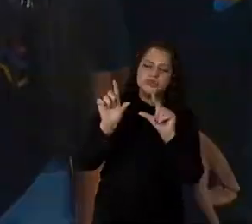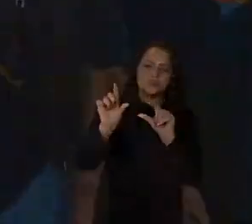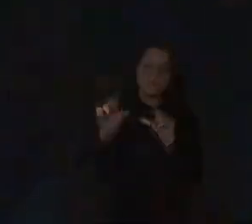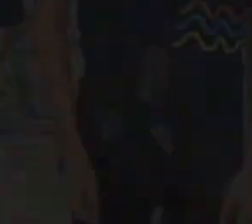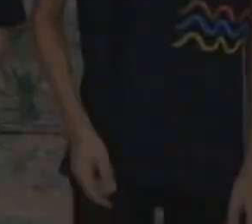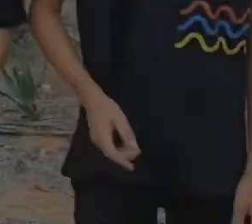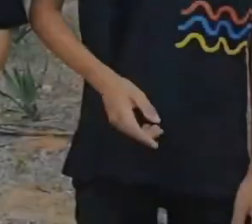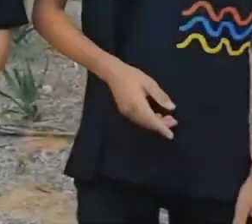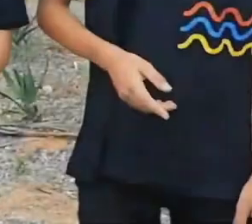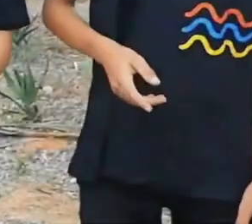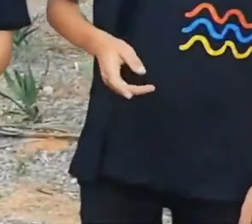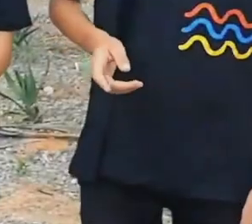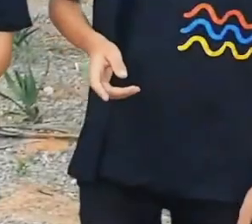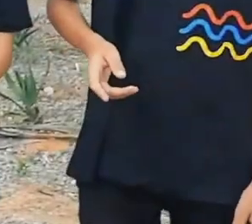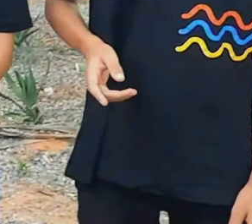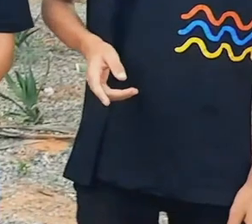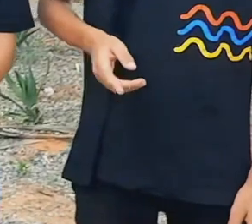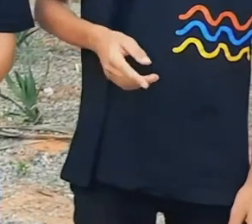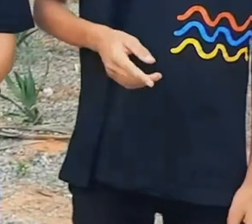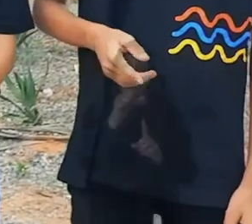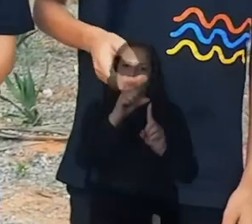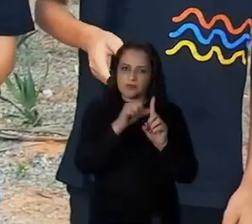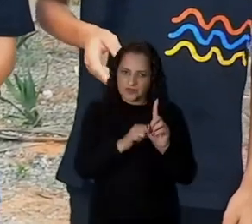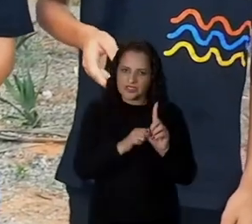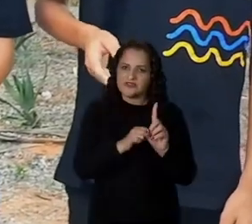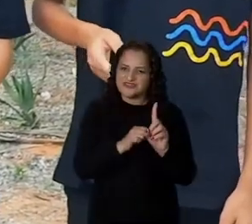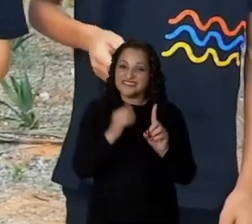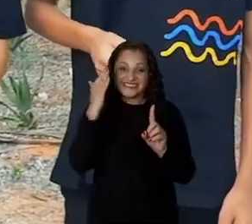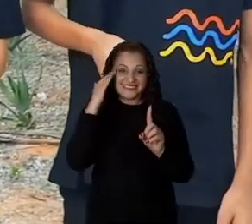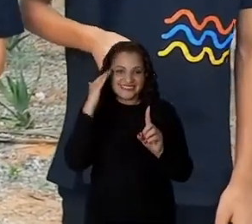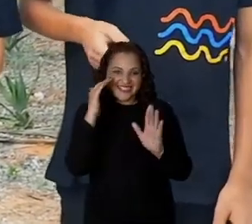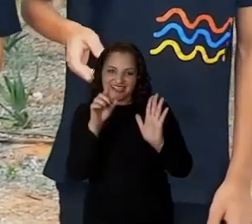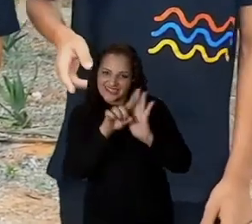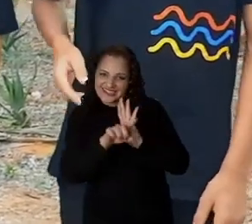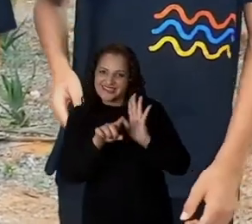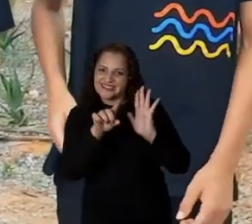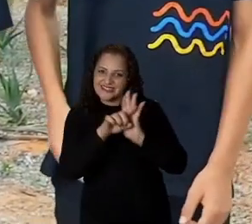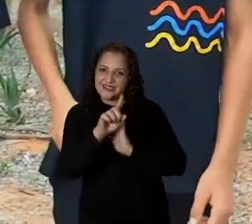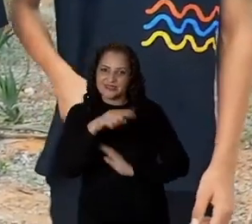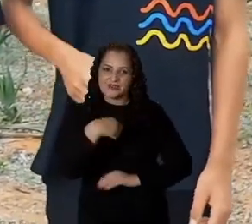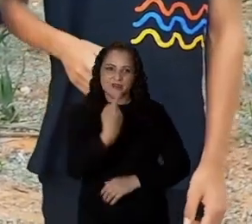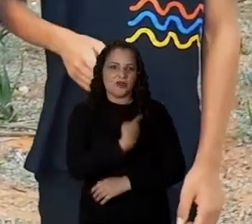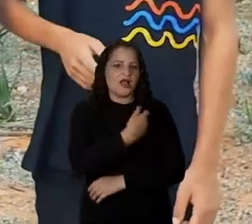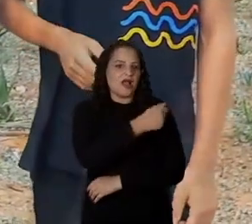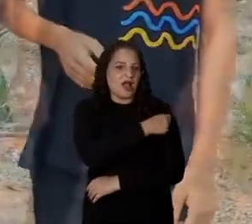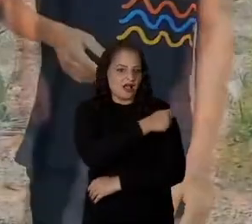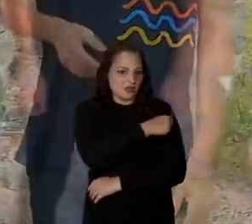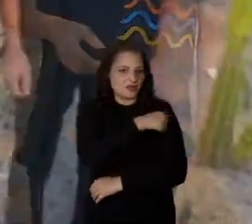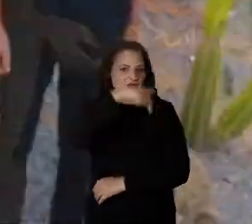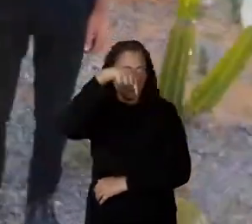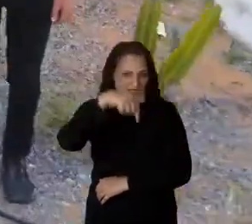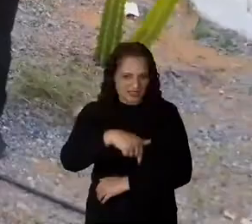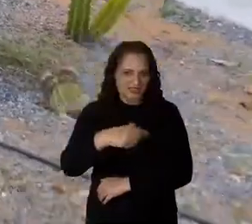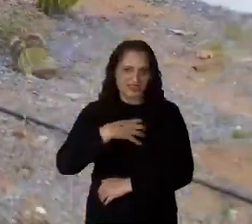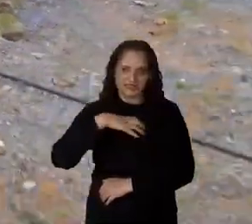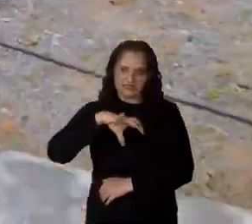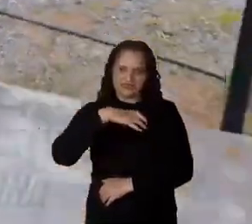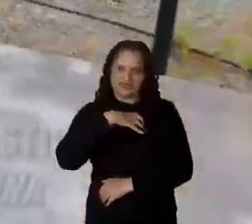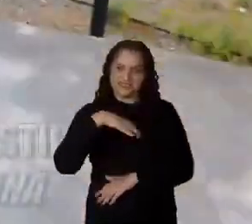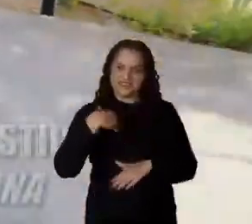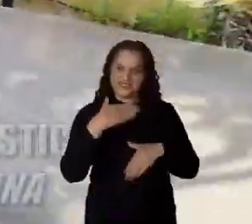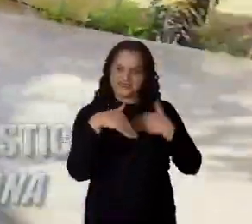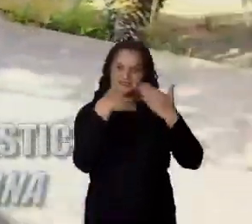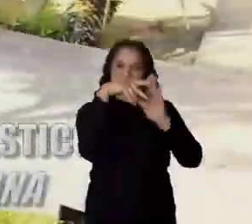a 8 meses? Então, a partir desses questionamentos, nós, alunos do Colégio CETEP Sisal 2 de Araci, Bahia,